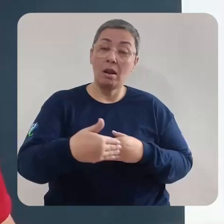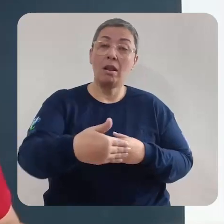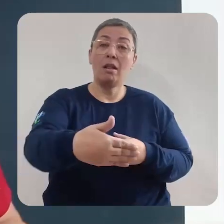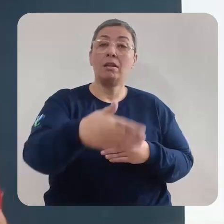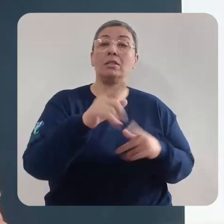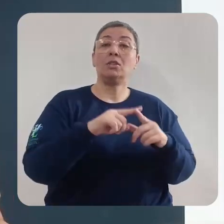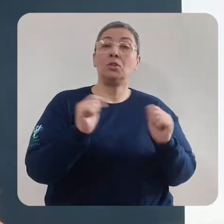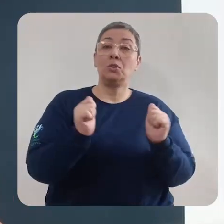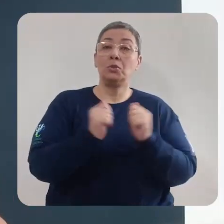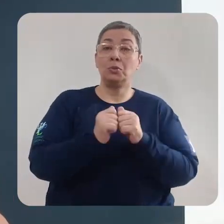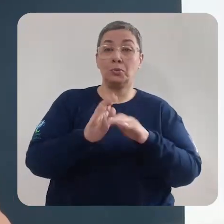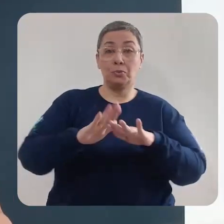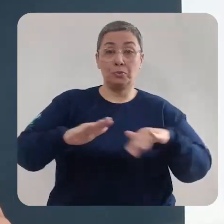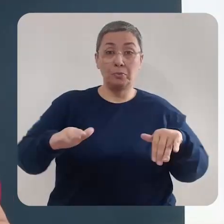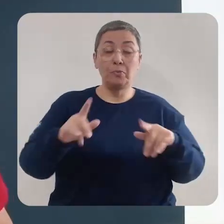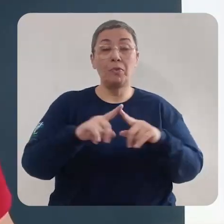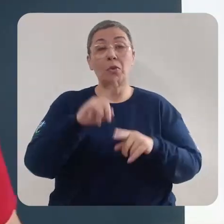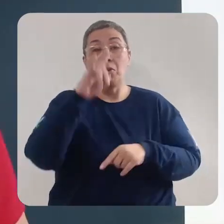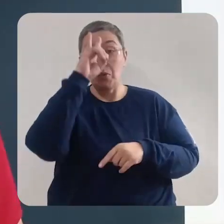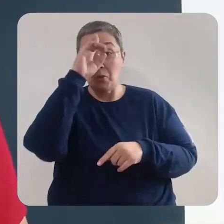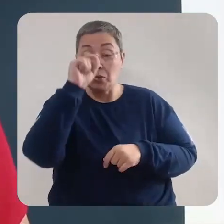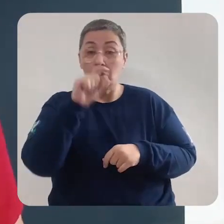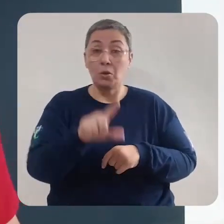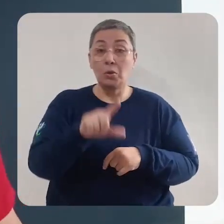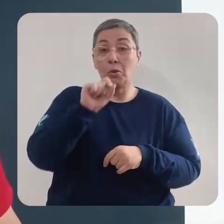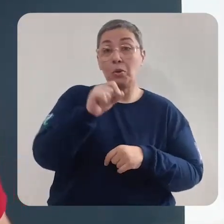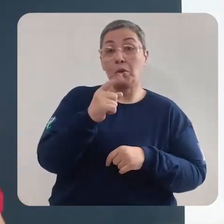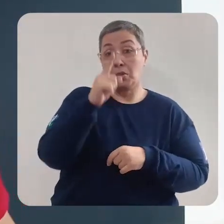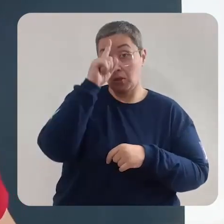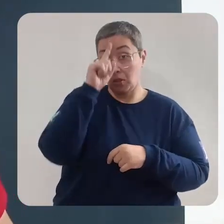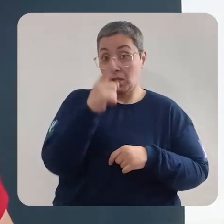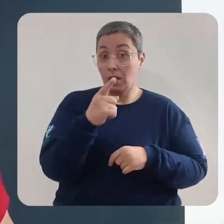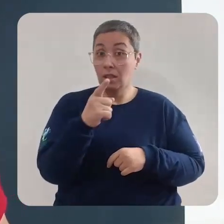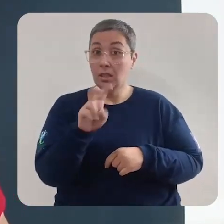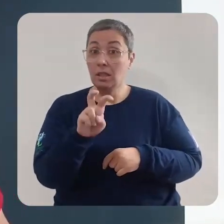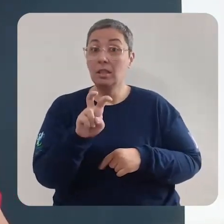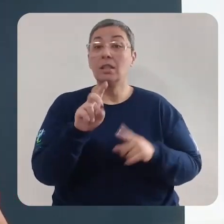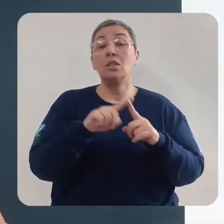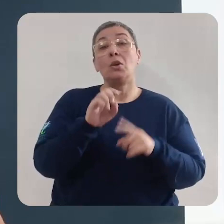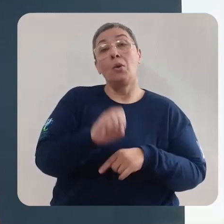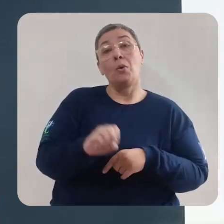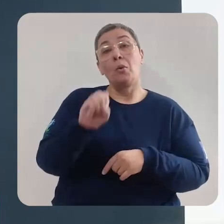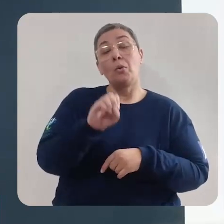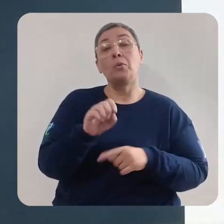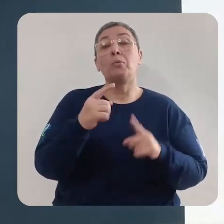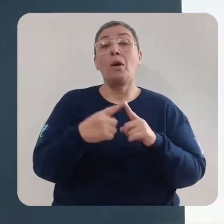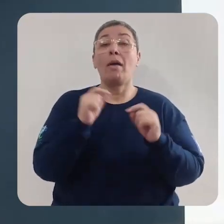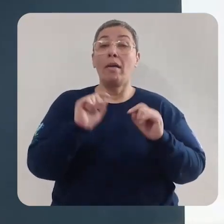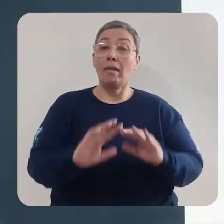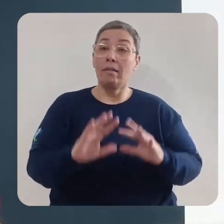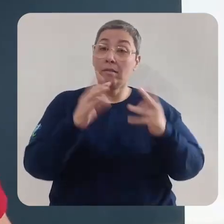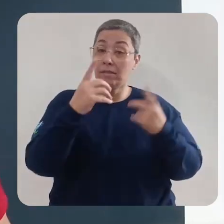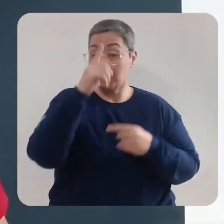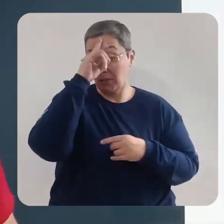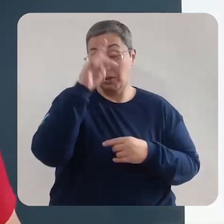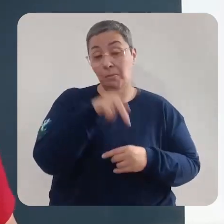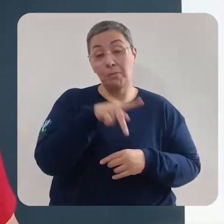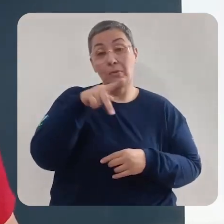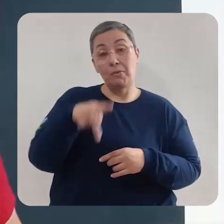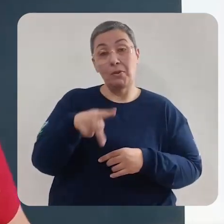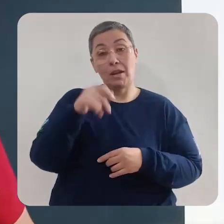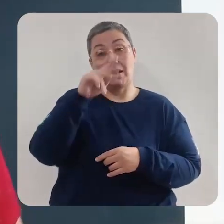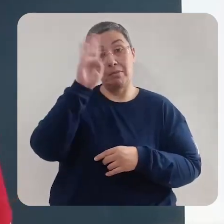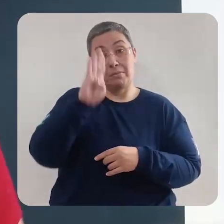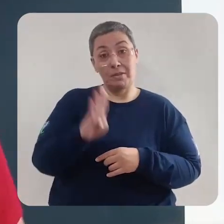organizar então o que seriam para os próximos dias com as crianças. Esse dia foi escolhido para o dia 15 de outubro, que é o dia